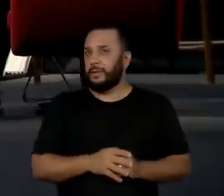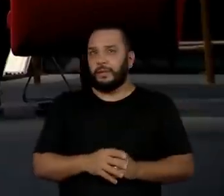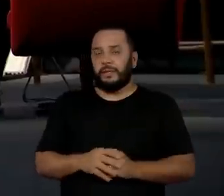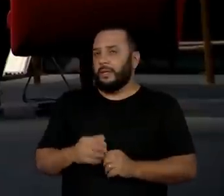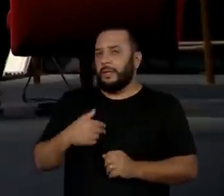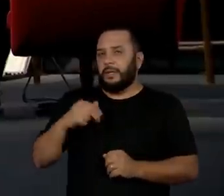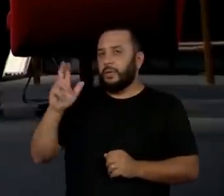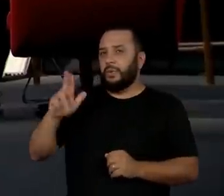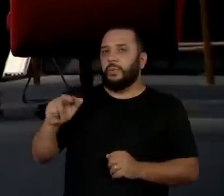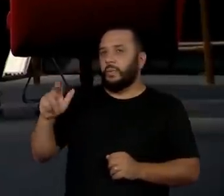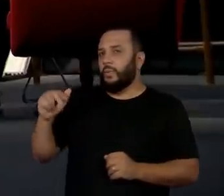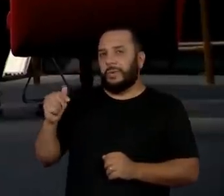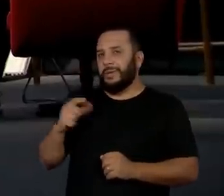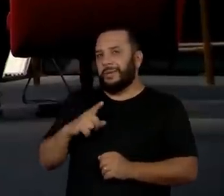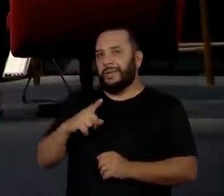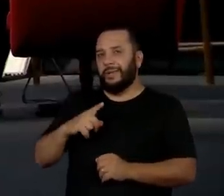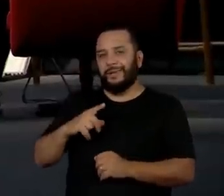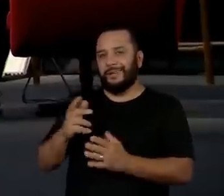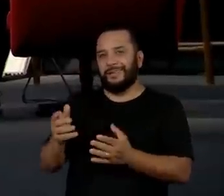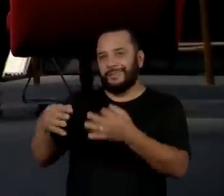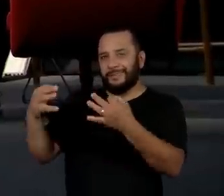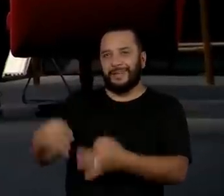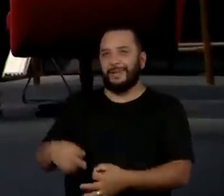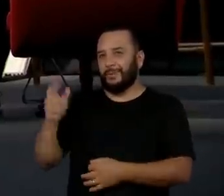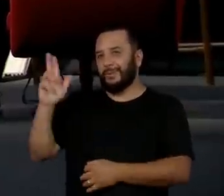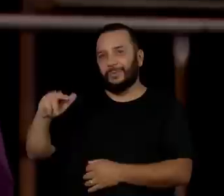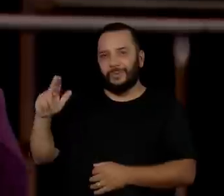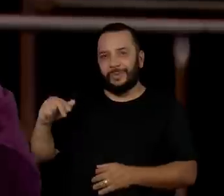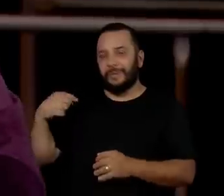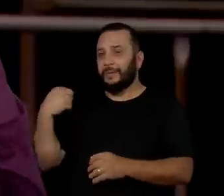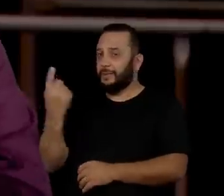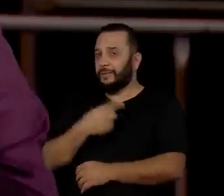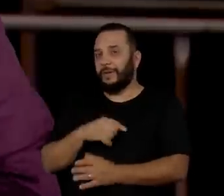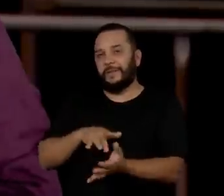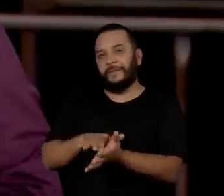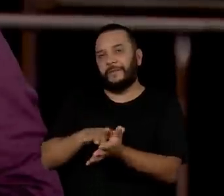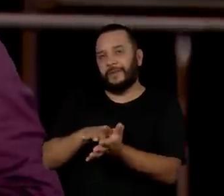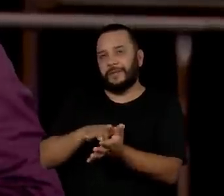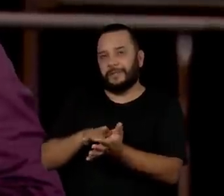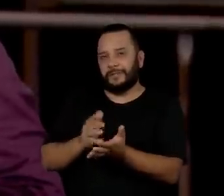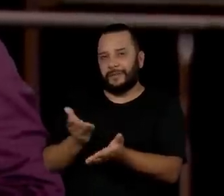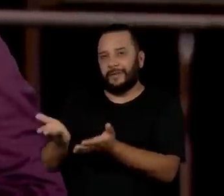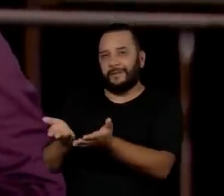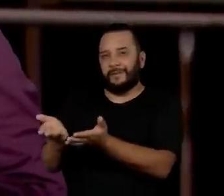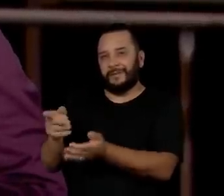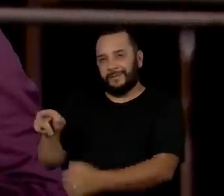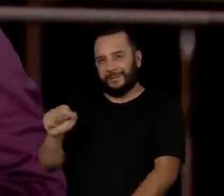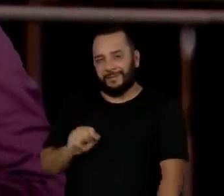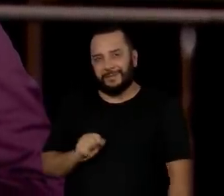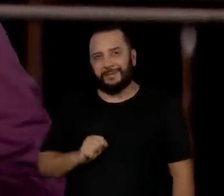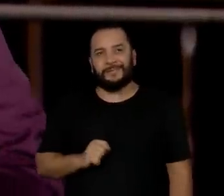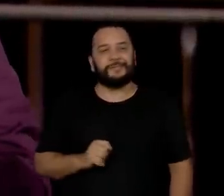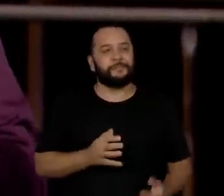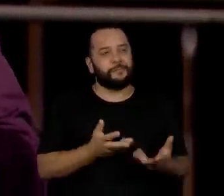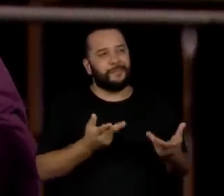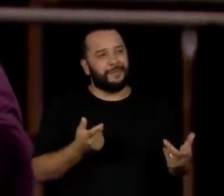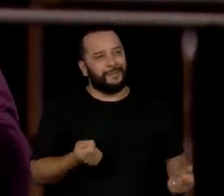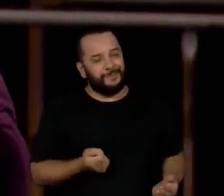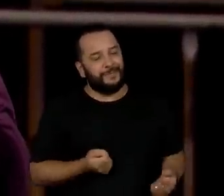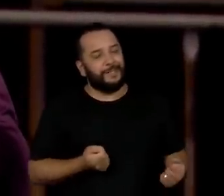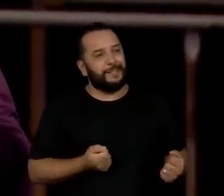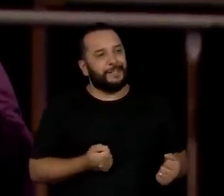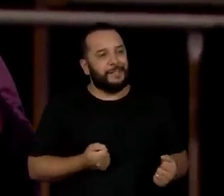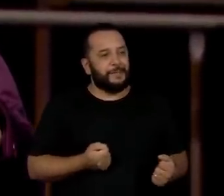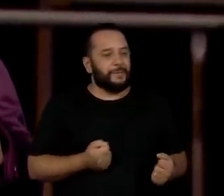acho que ele razão e a gente finge que ele Maravilha porque é uma